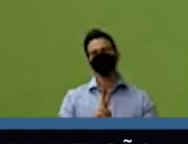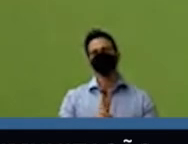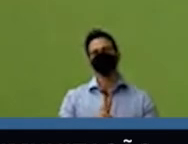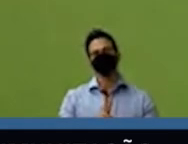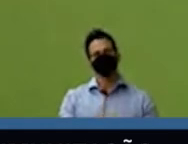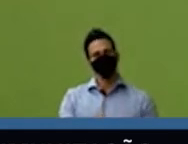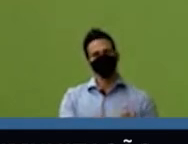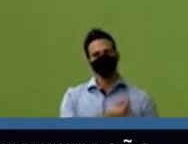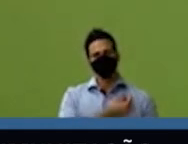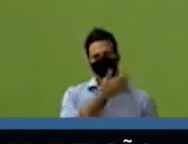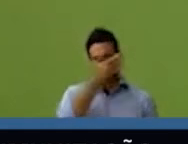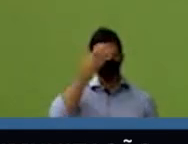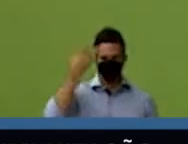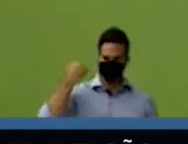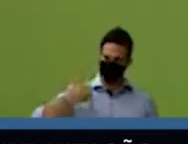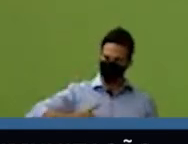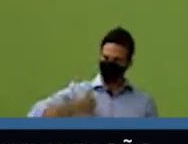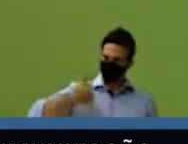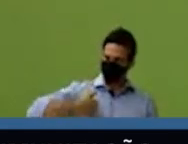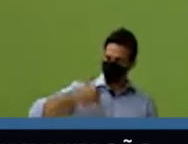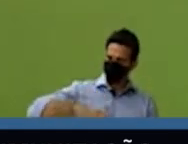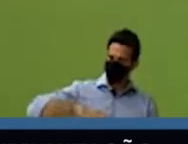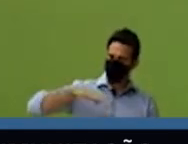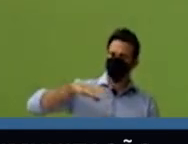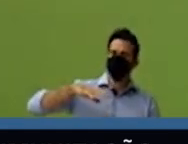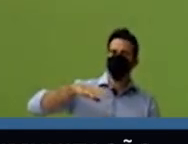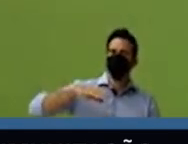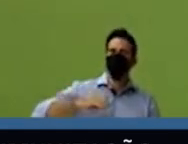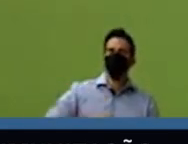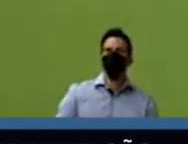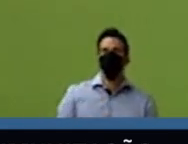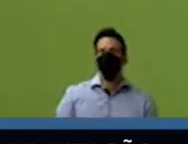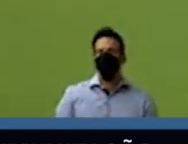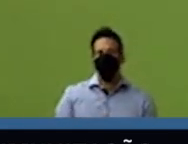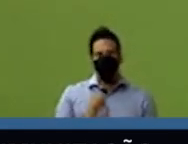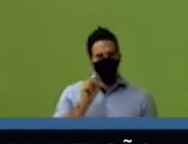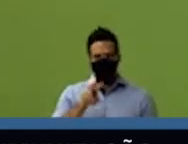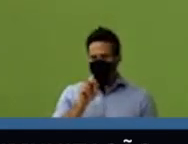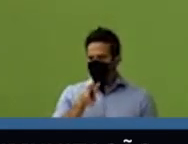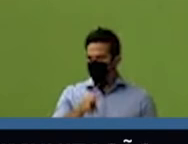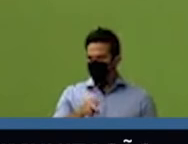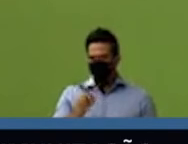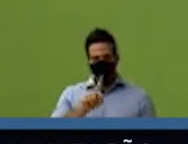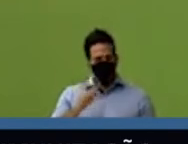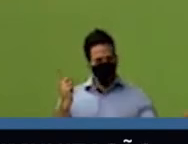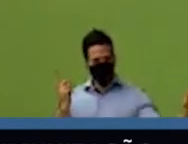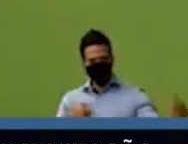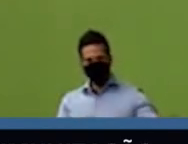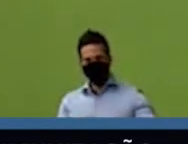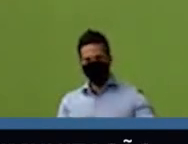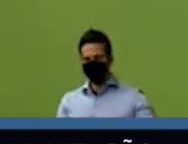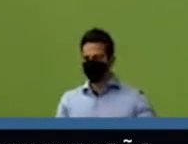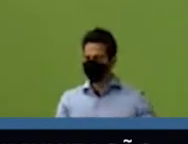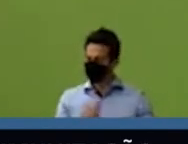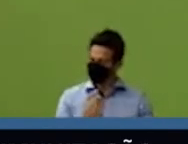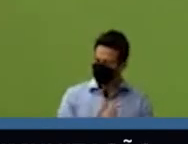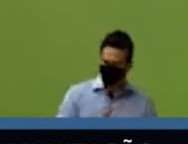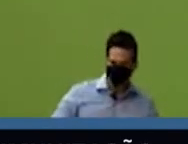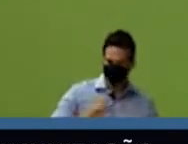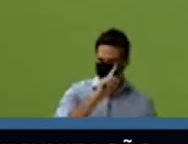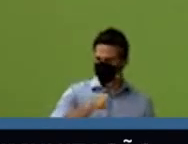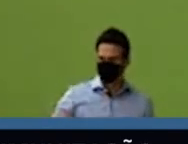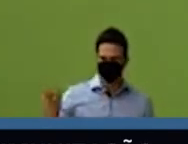porque logicamente estaremos impedindo do vírus atacar a pessoa ser pessoas